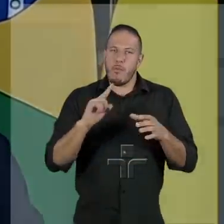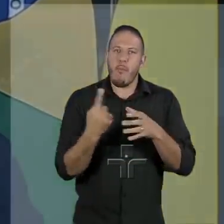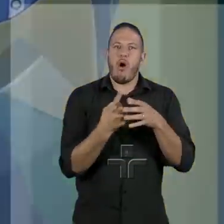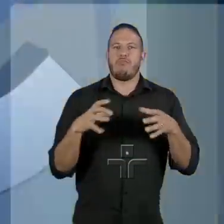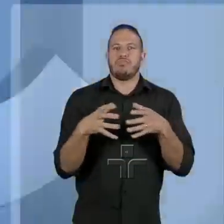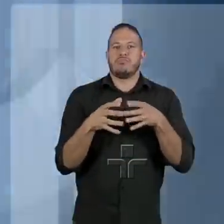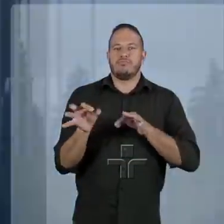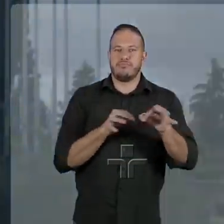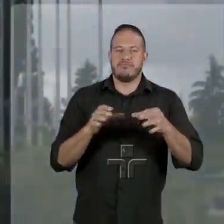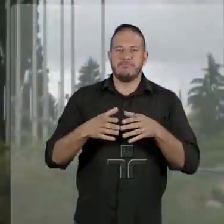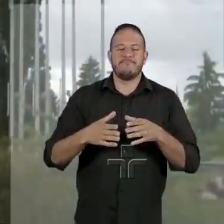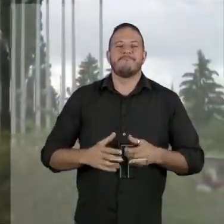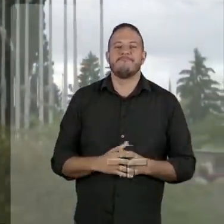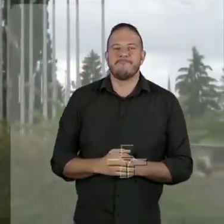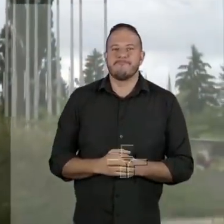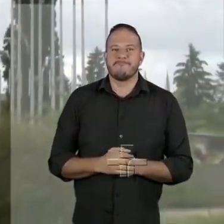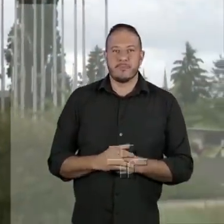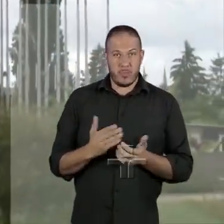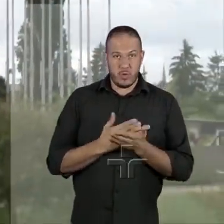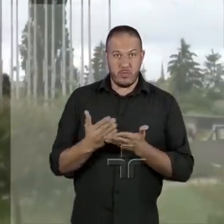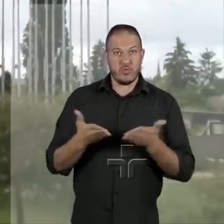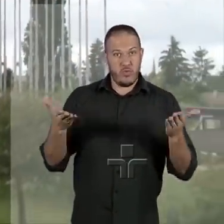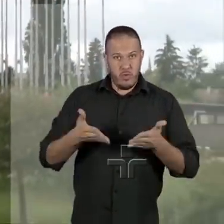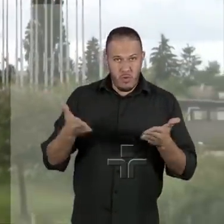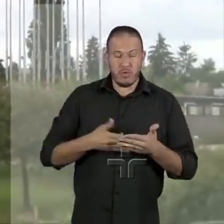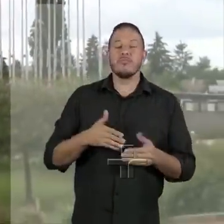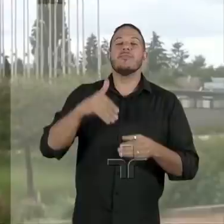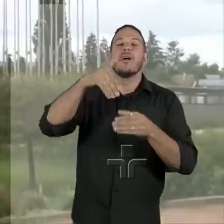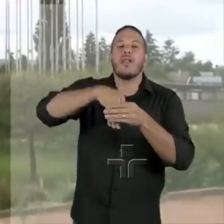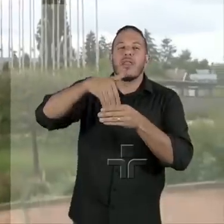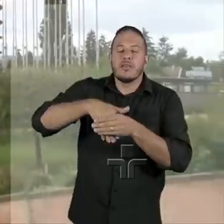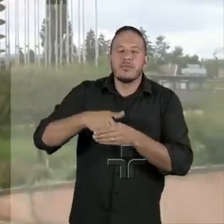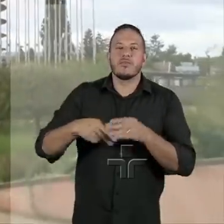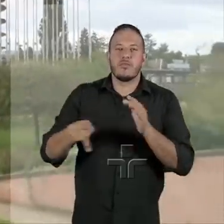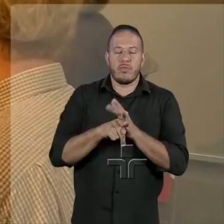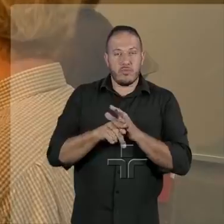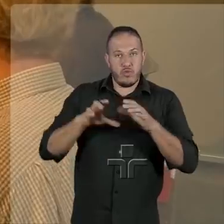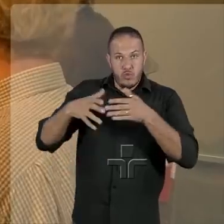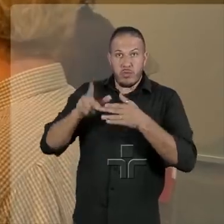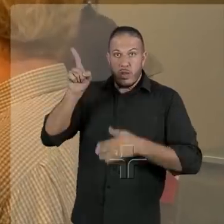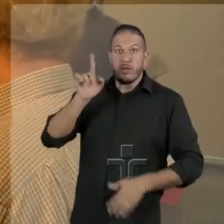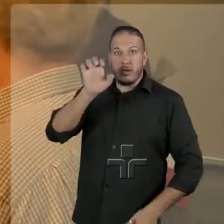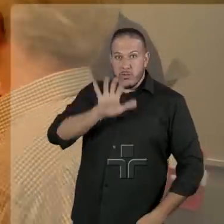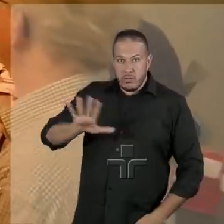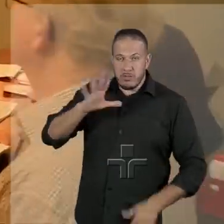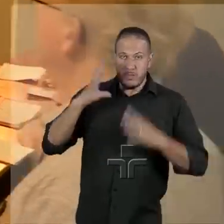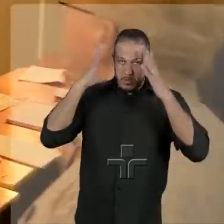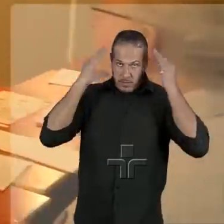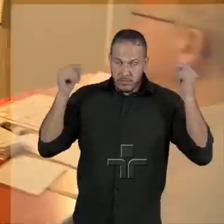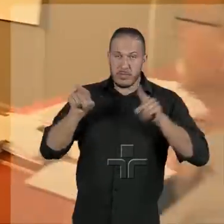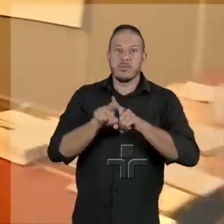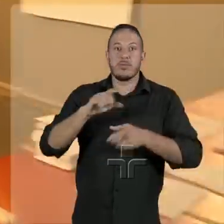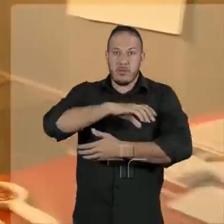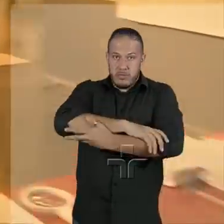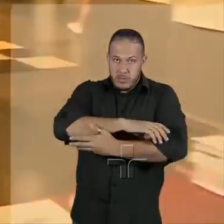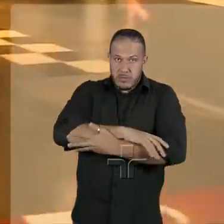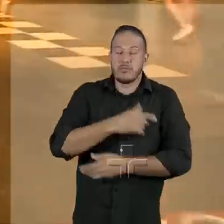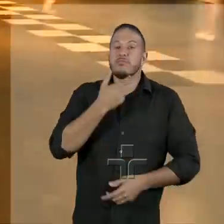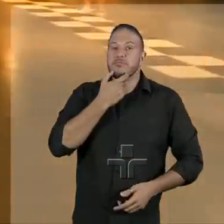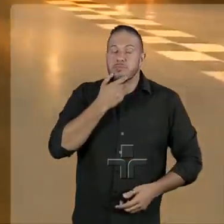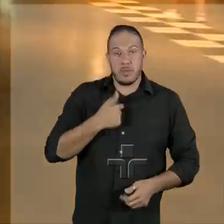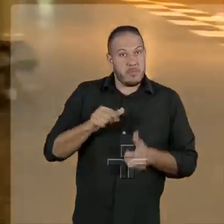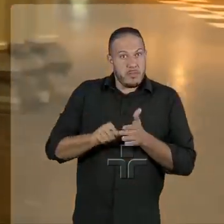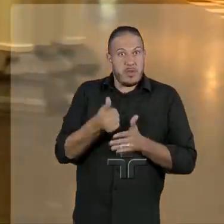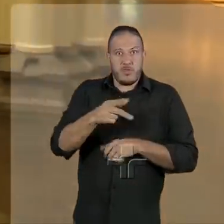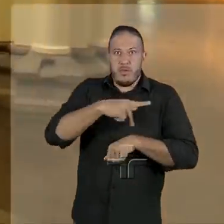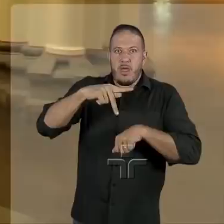organização. Começou hoje a eleição para o Parlamento Europeu. Holanda e Reino Unido foram os primeiros países